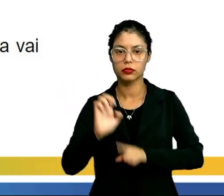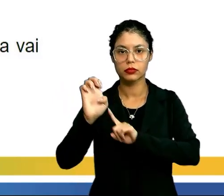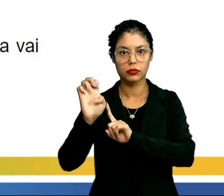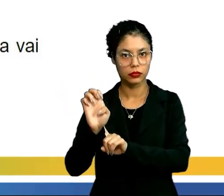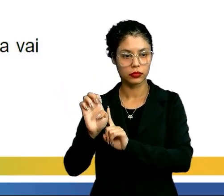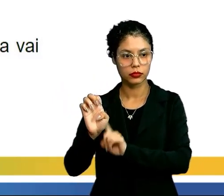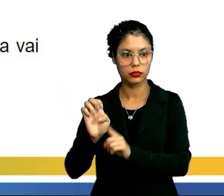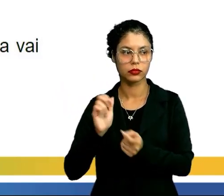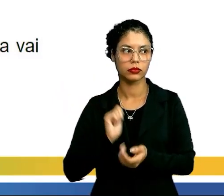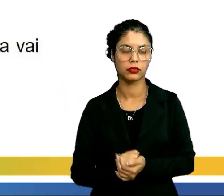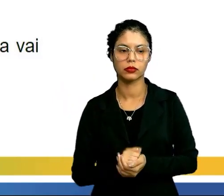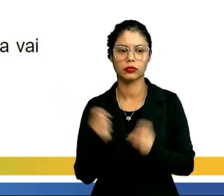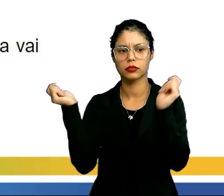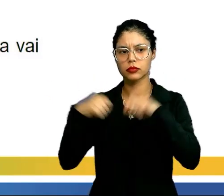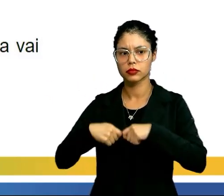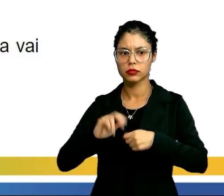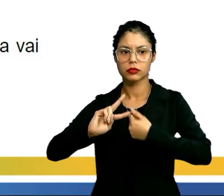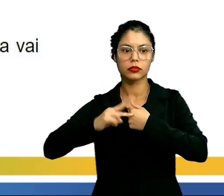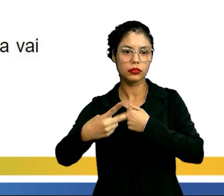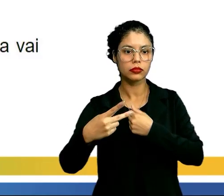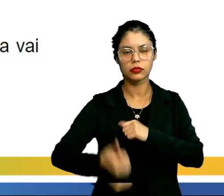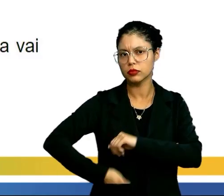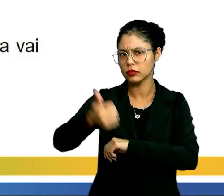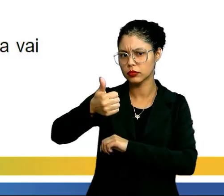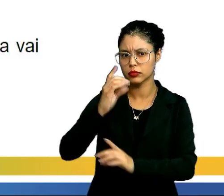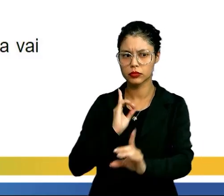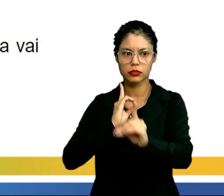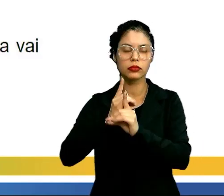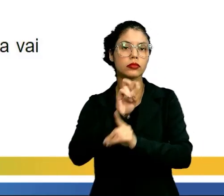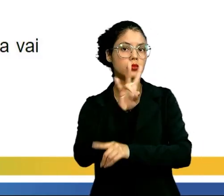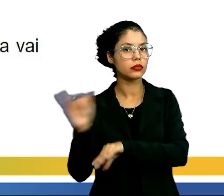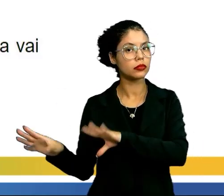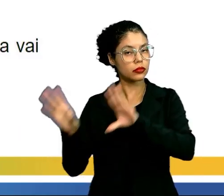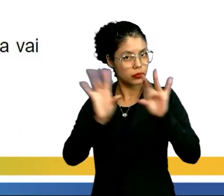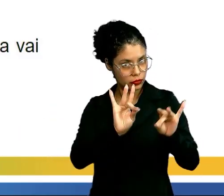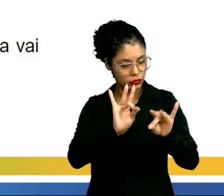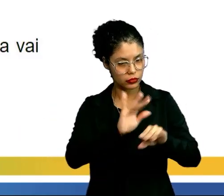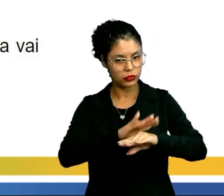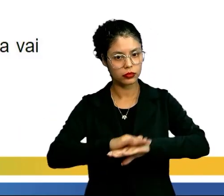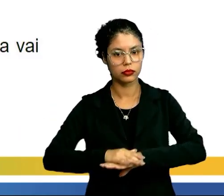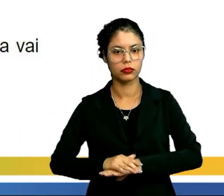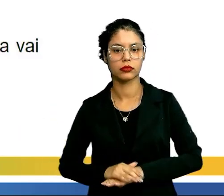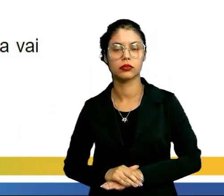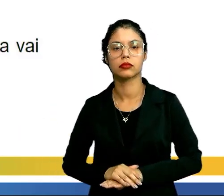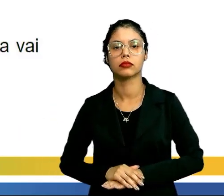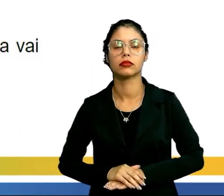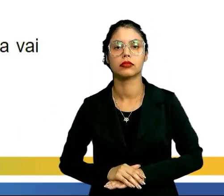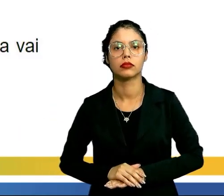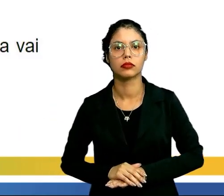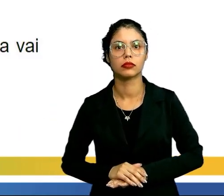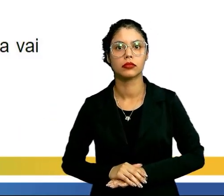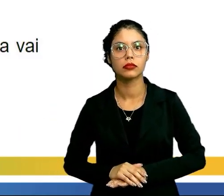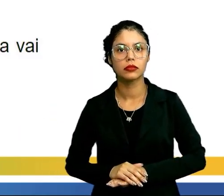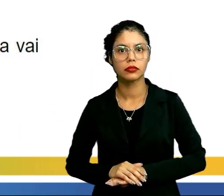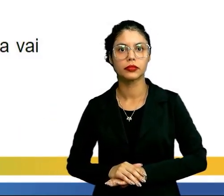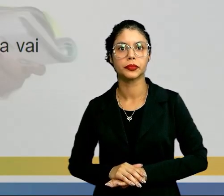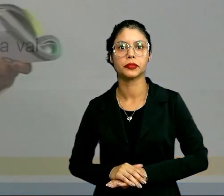pesquisa. E na letra E, elencar as possíveis consequências positivas que a descoberta vai